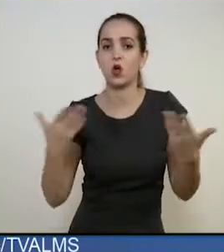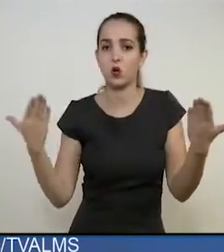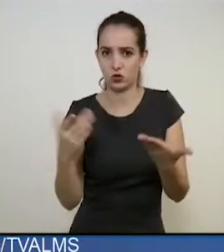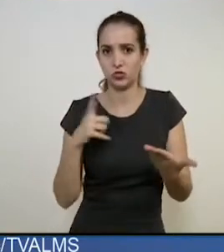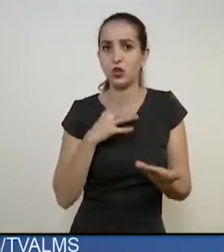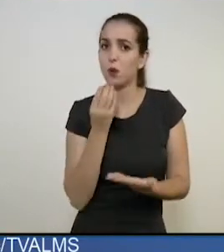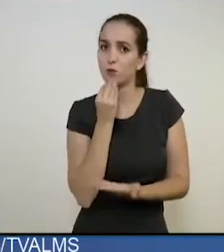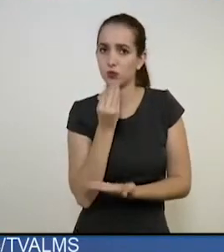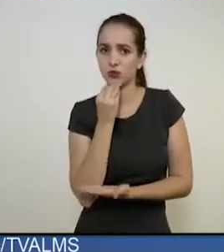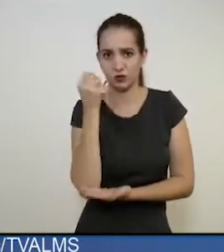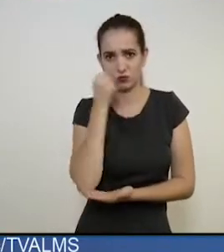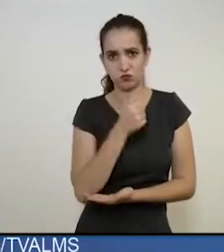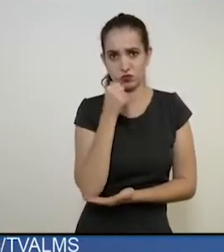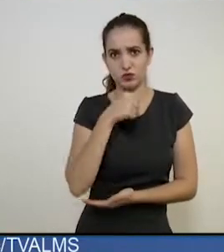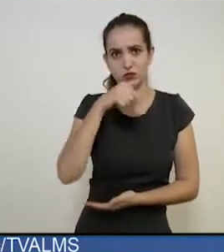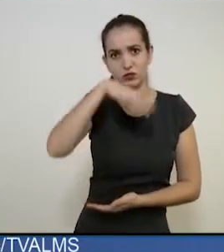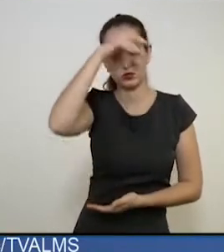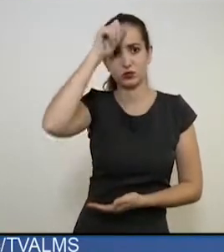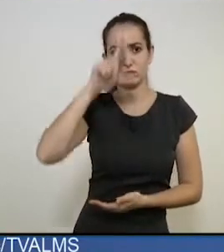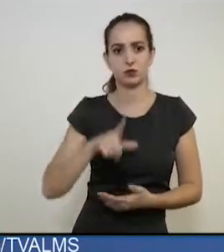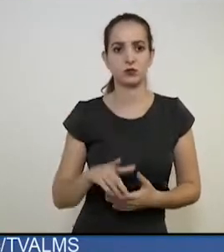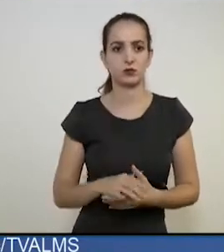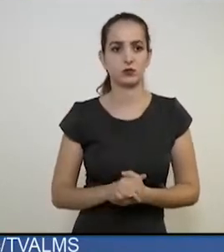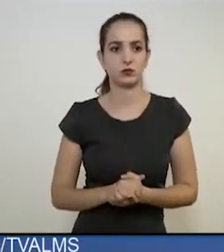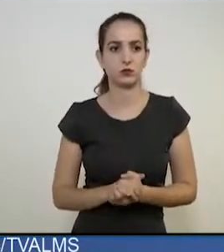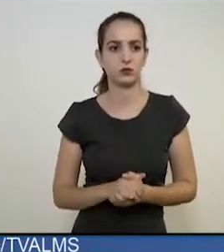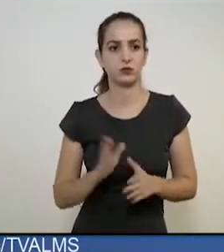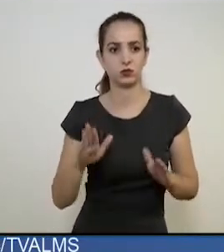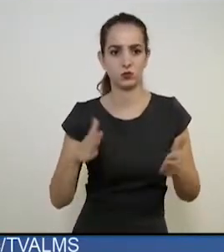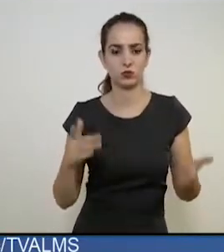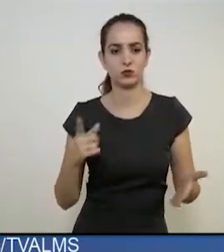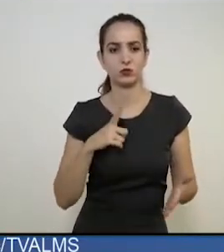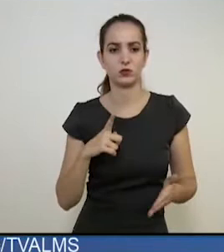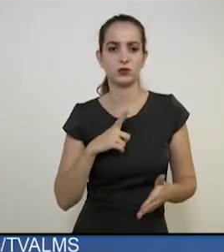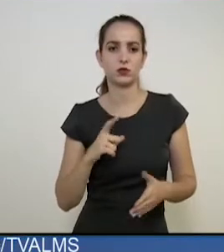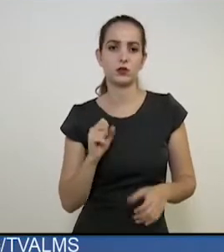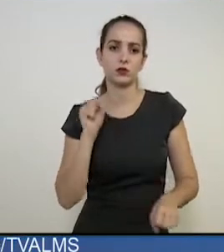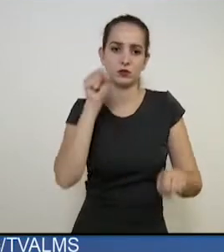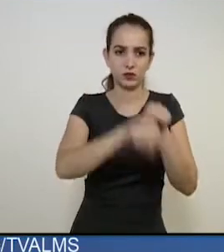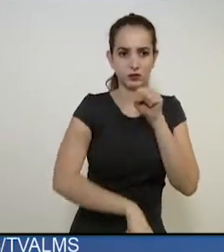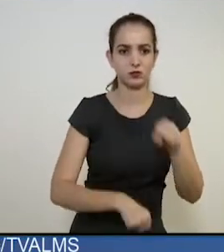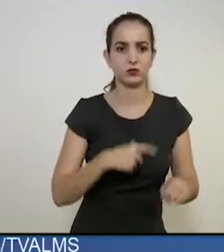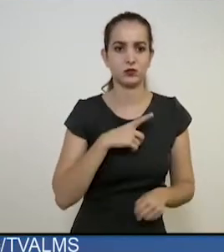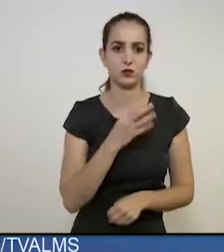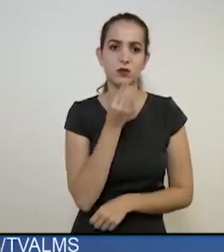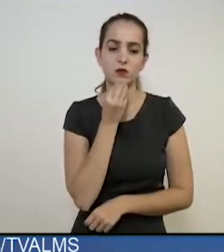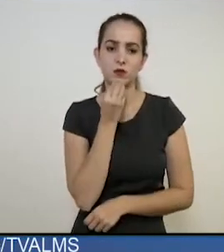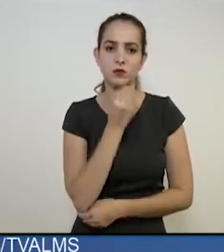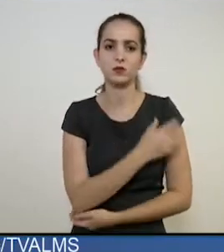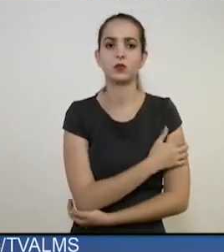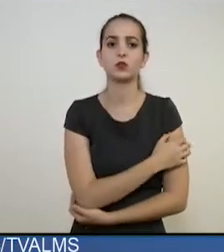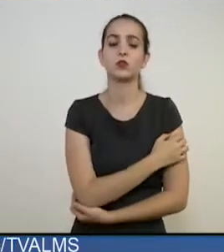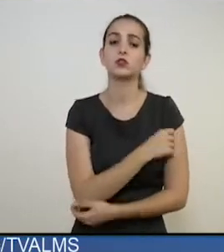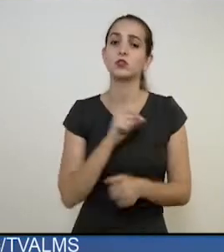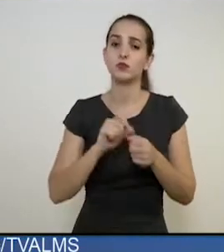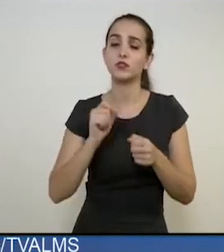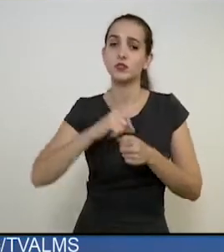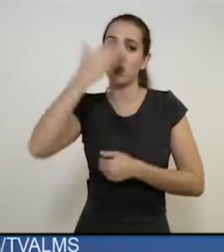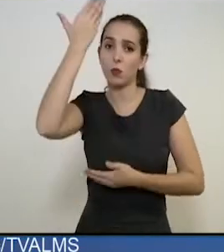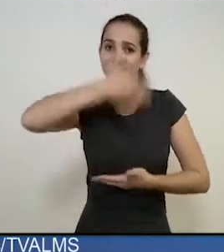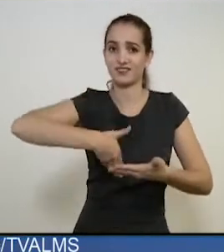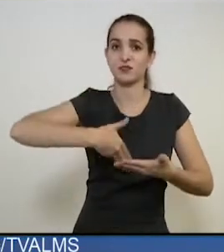for agredida, só um minutinho, quando for agredida, ter a oportunidade de fazer esse exame e não